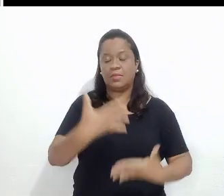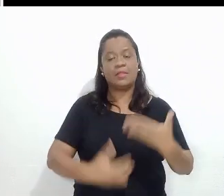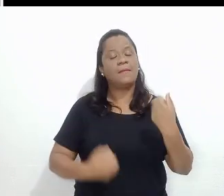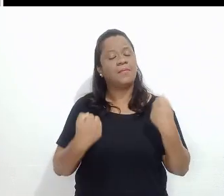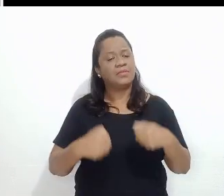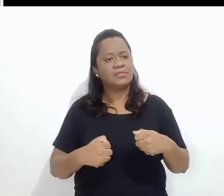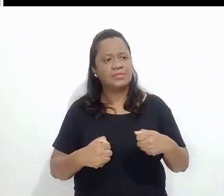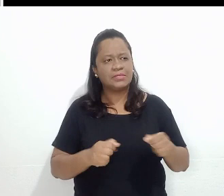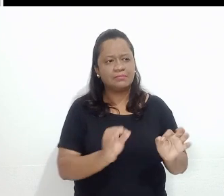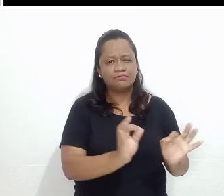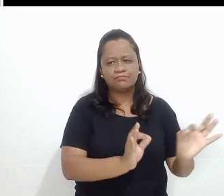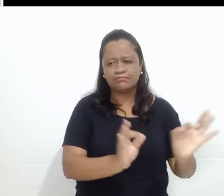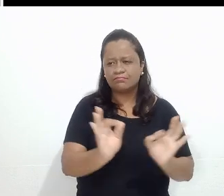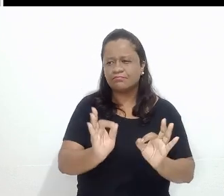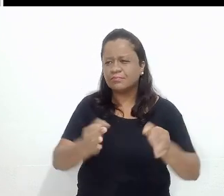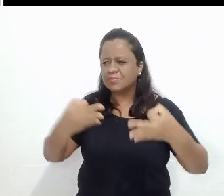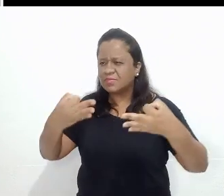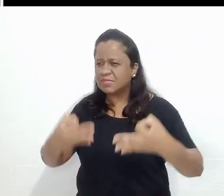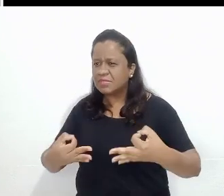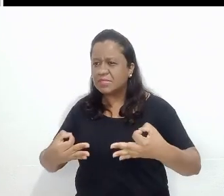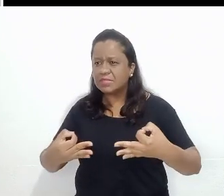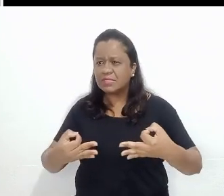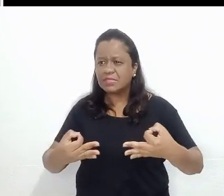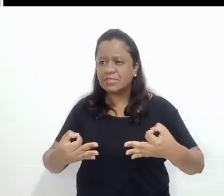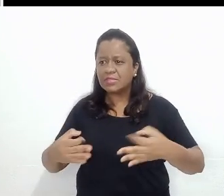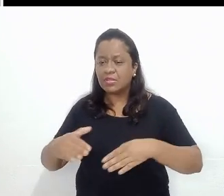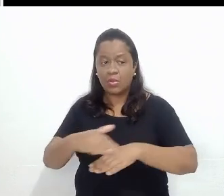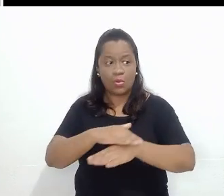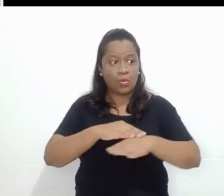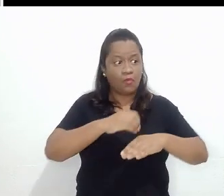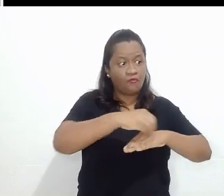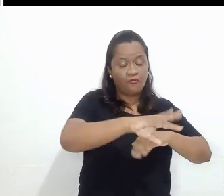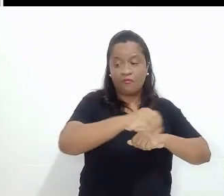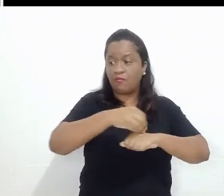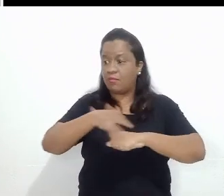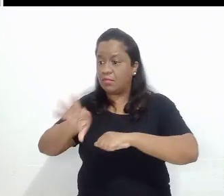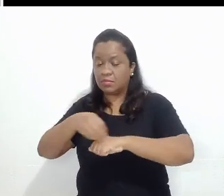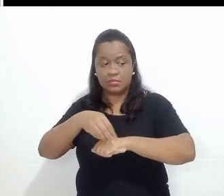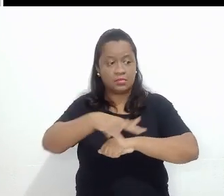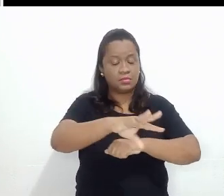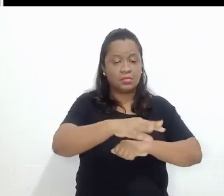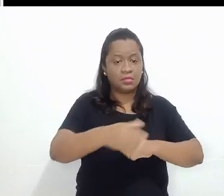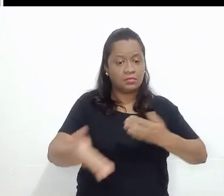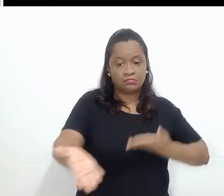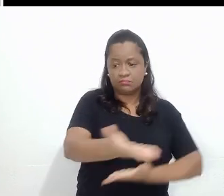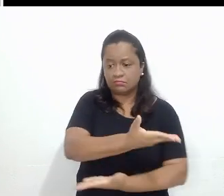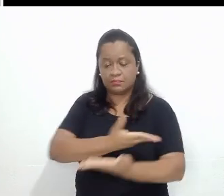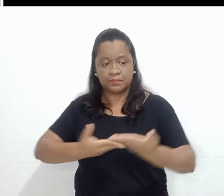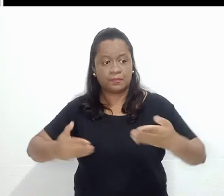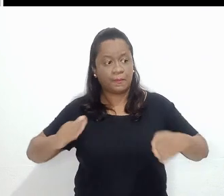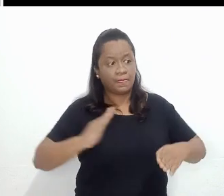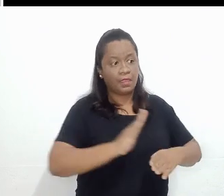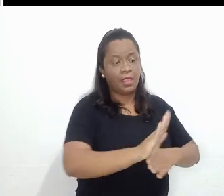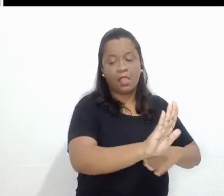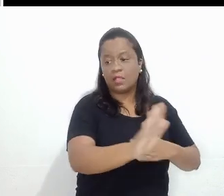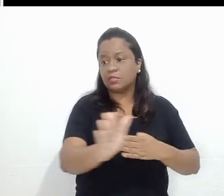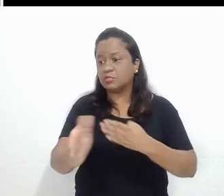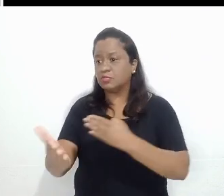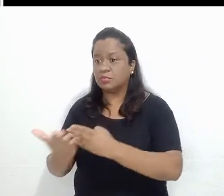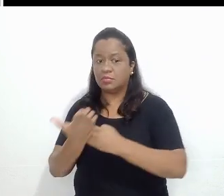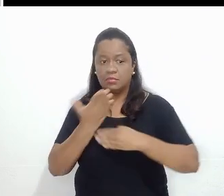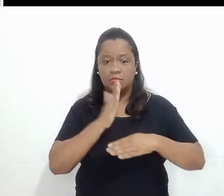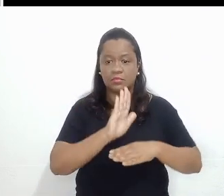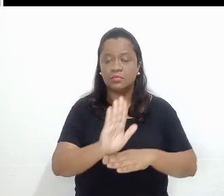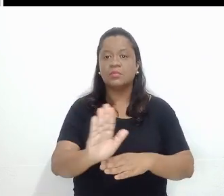coordenadamente, direitinho, um se reportando ao outro, tá? Um ajudando no trabalho do outro. E